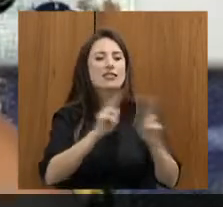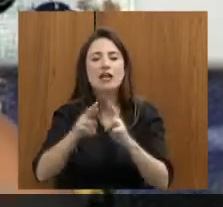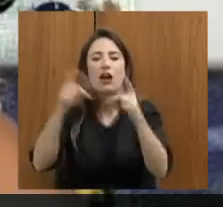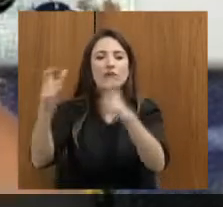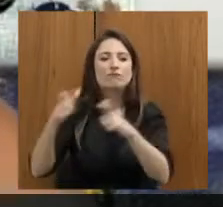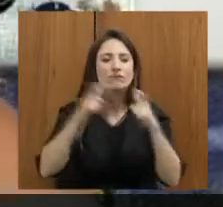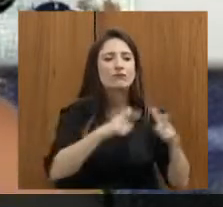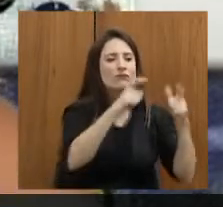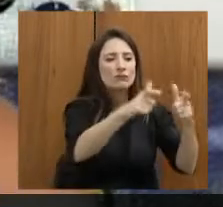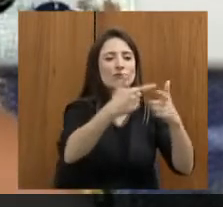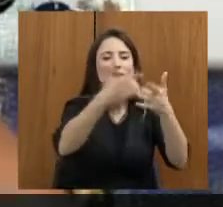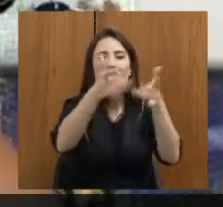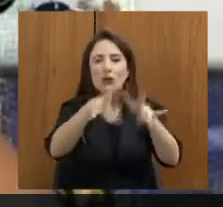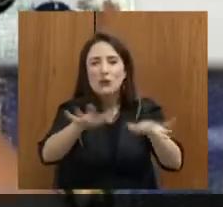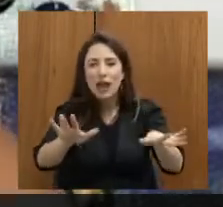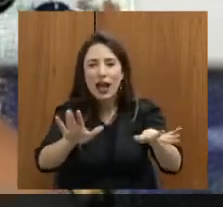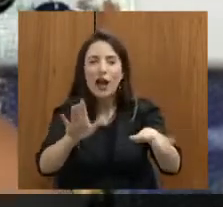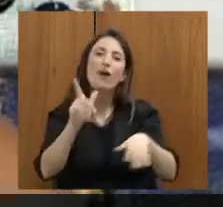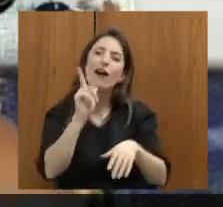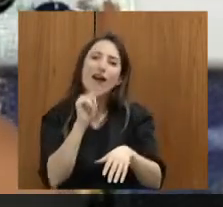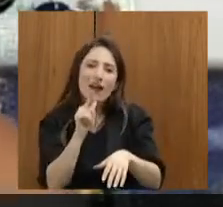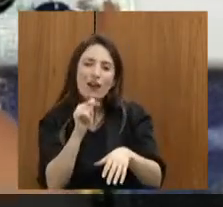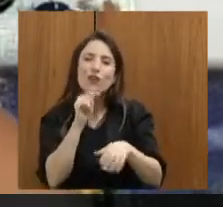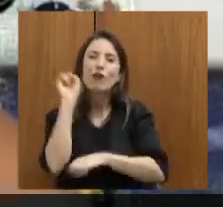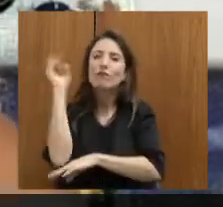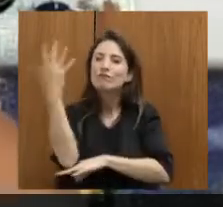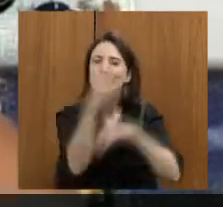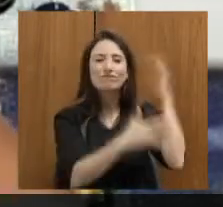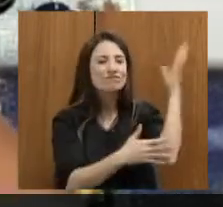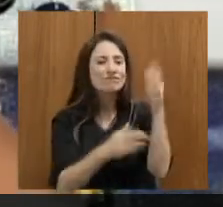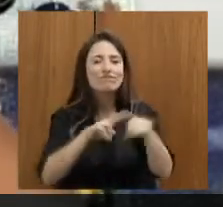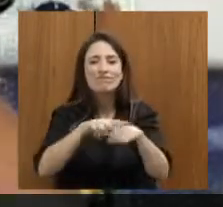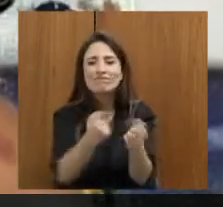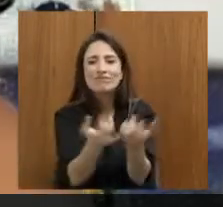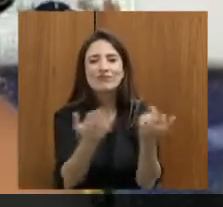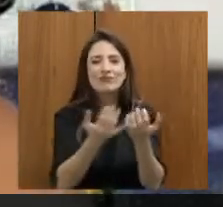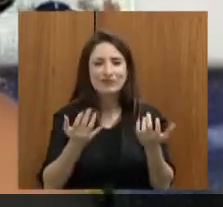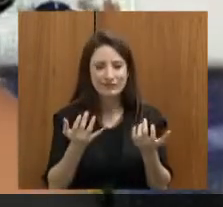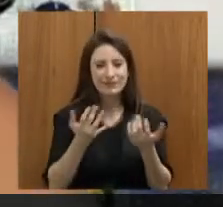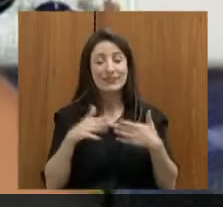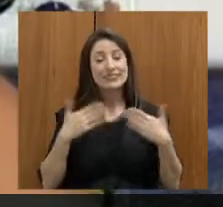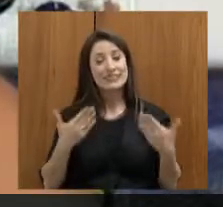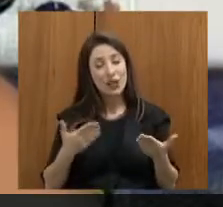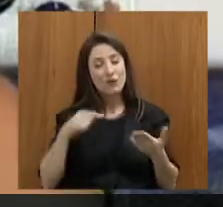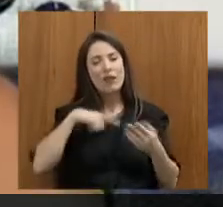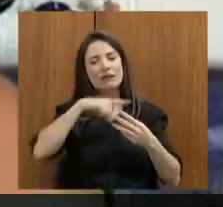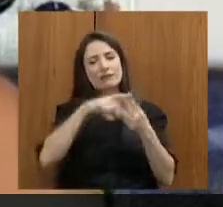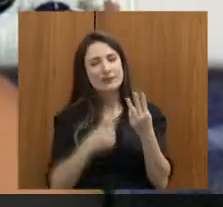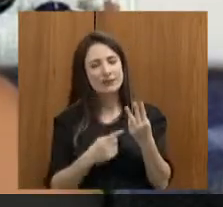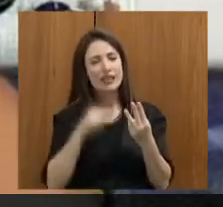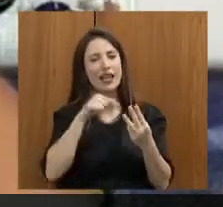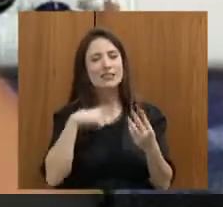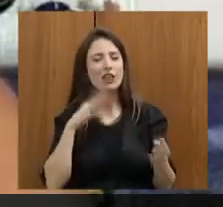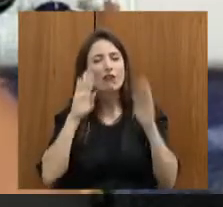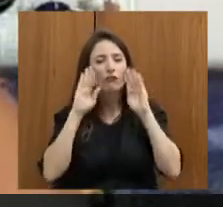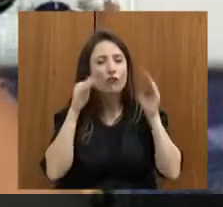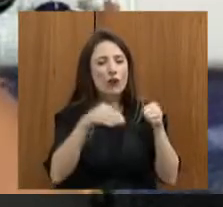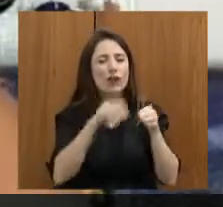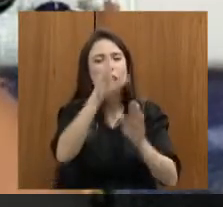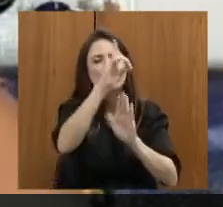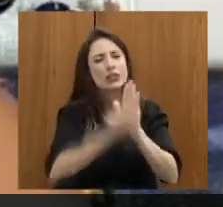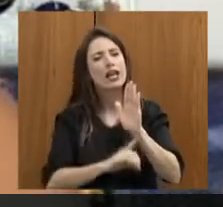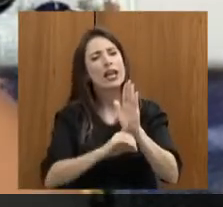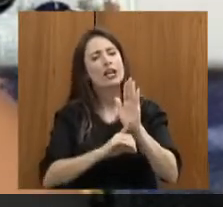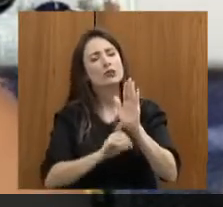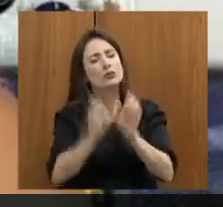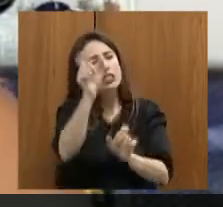no caso a água EA vegetação Então nesse sentido para além dos direitos individuais desse jeito nos informam tem que compõem direito à cultura